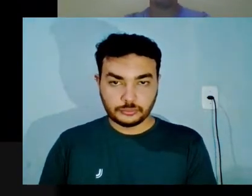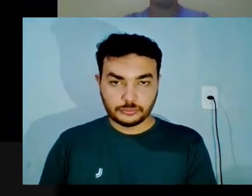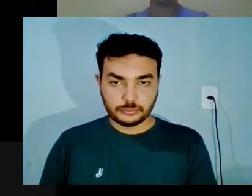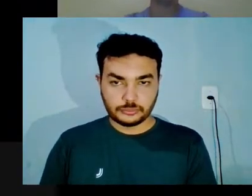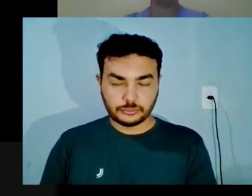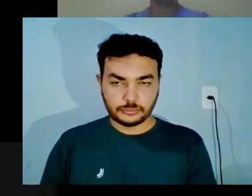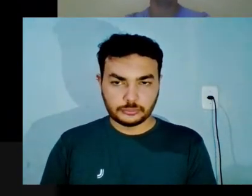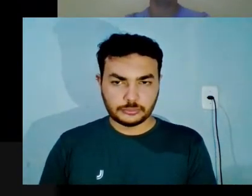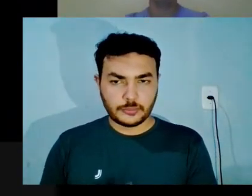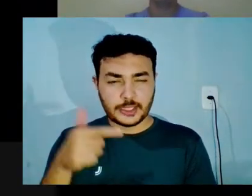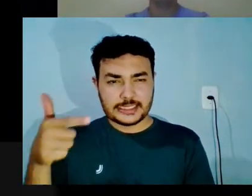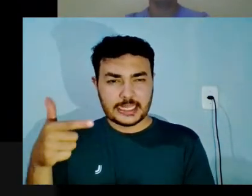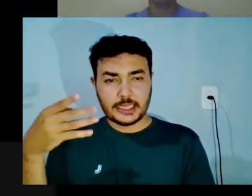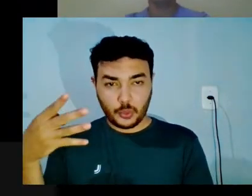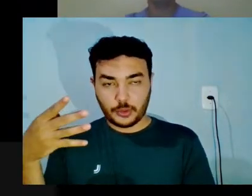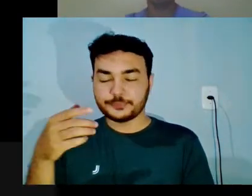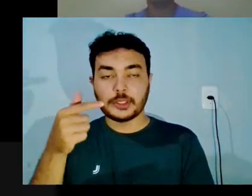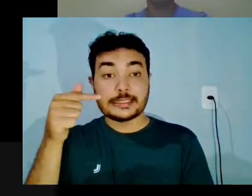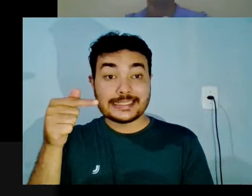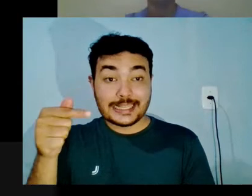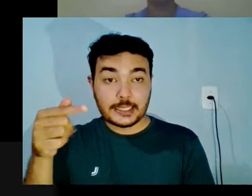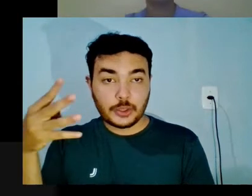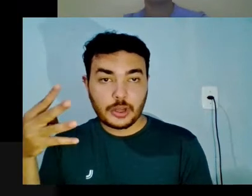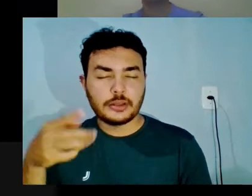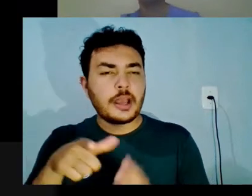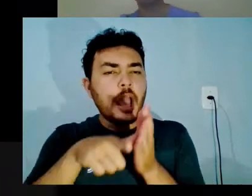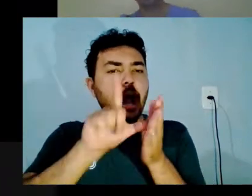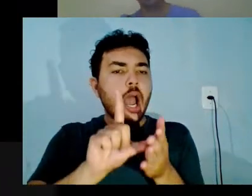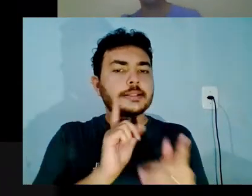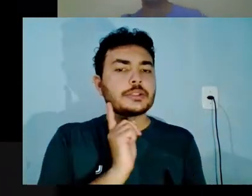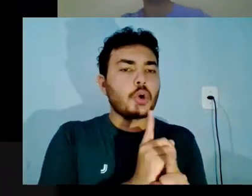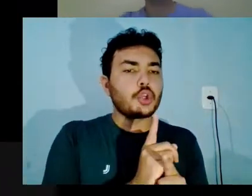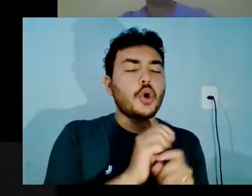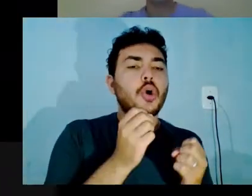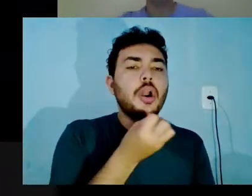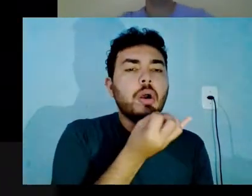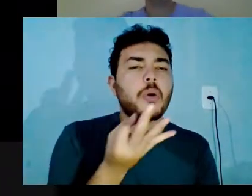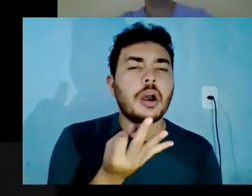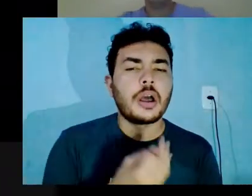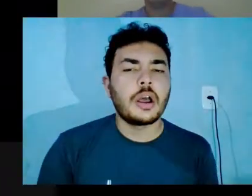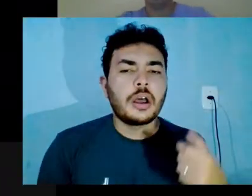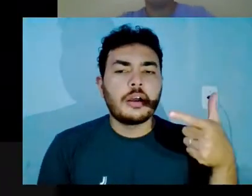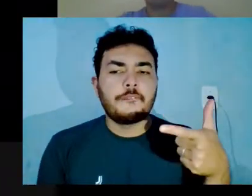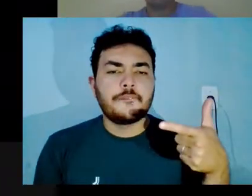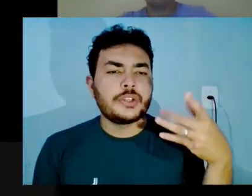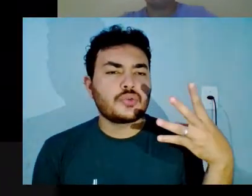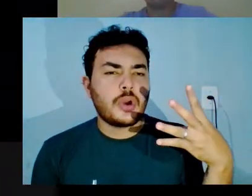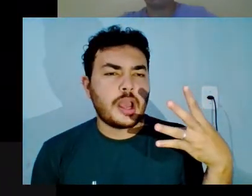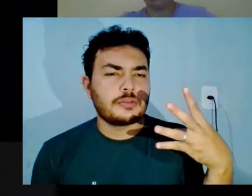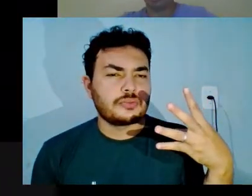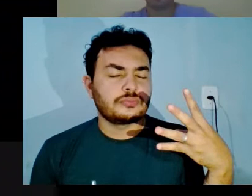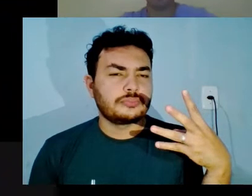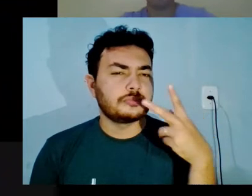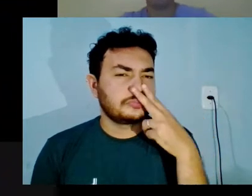lembram, mas o valor anteriormente encontrado, né, com a outra função de onda, era de 24 vezes 10 a menos